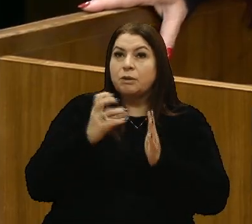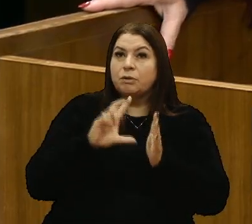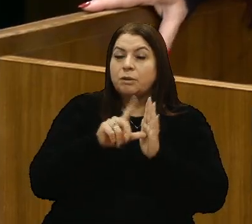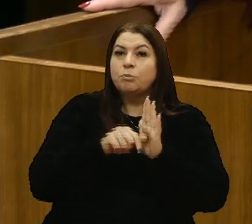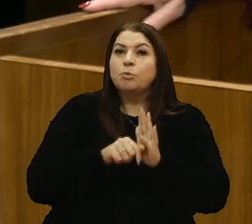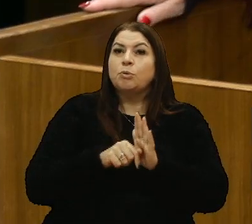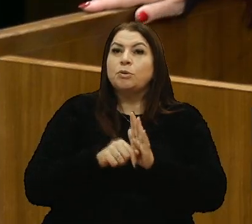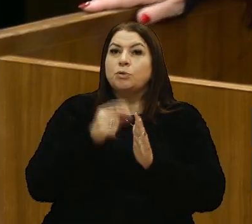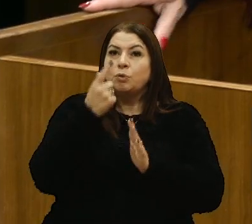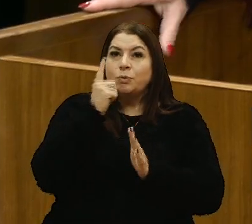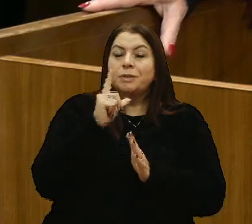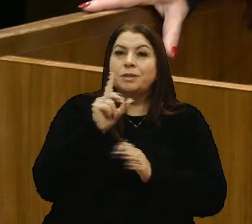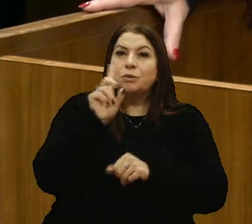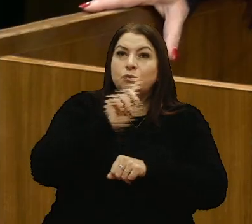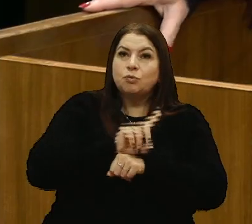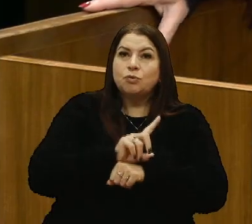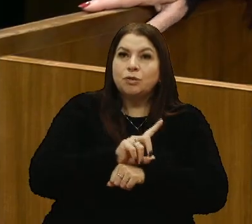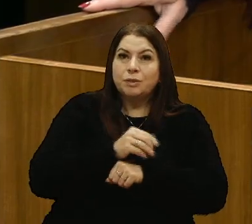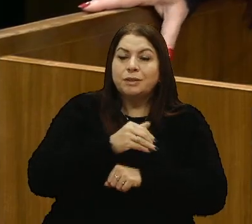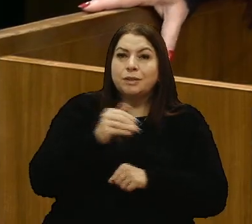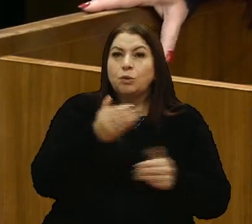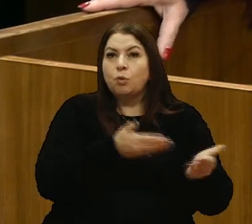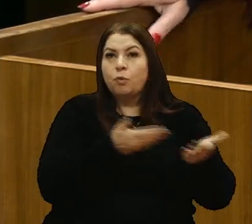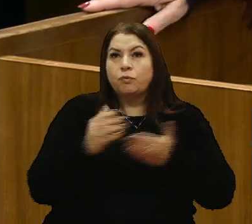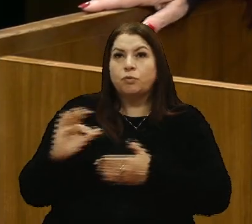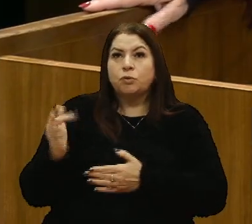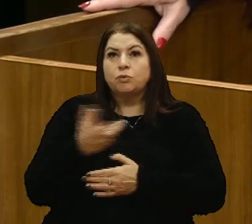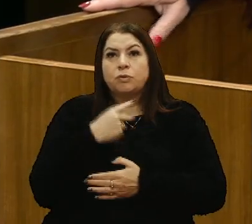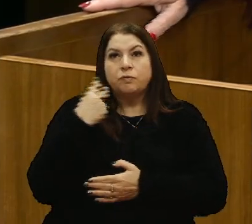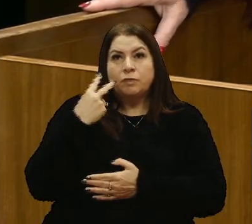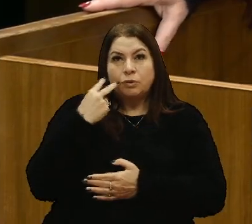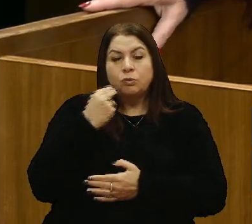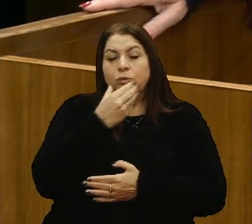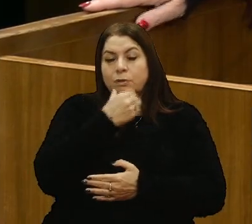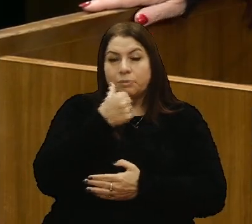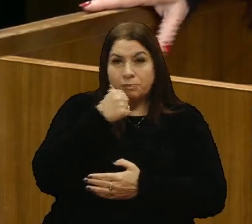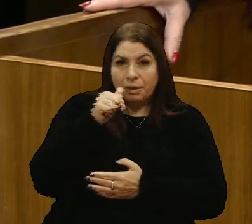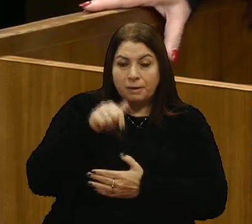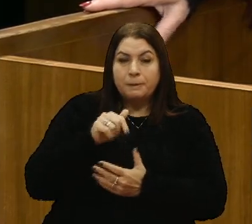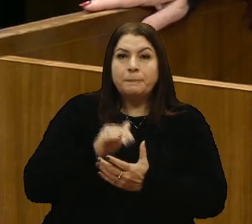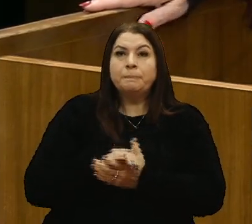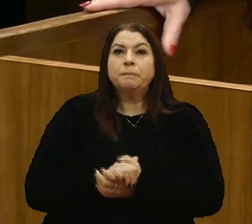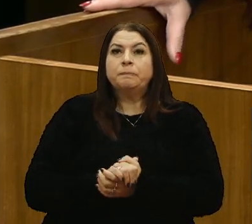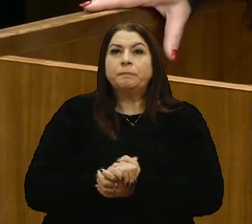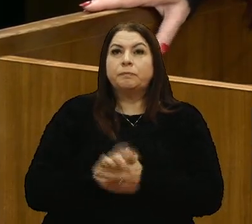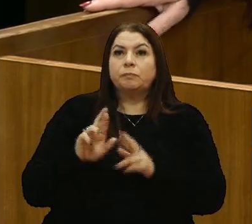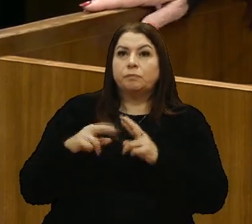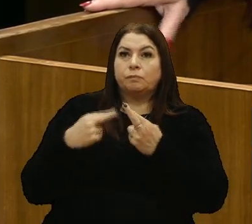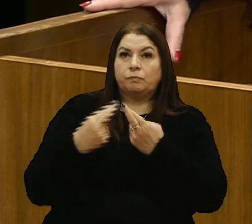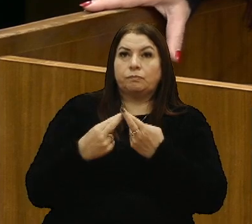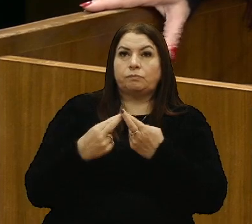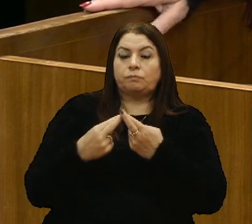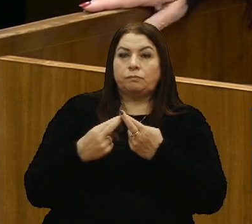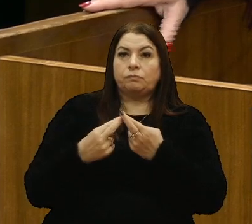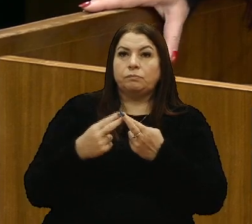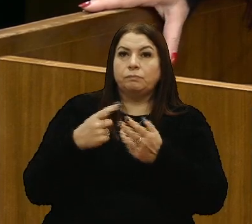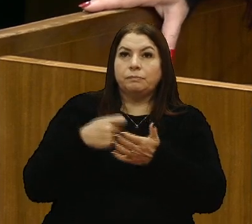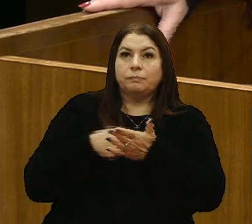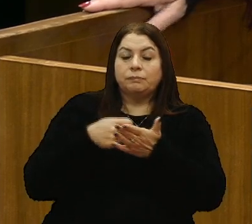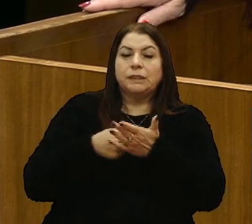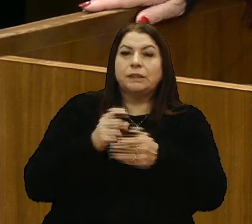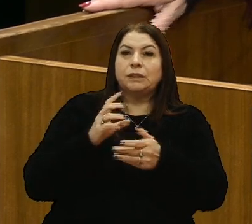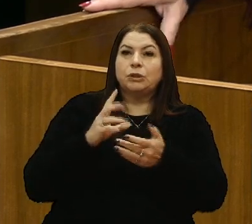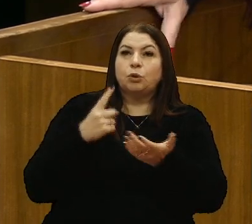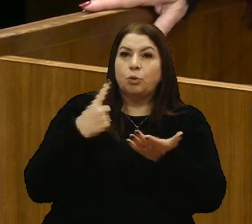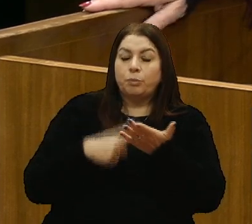que a gente conseguir a data, estender esse convite a todos os vereadores e vereadoras da reunião que nós estamos tentando